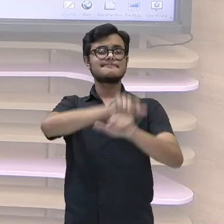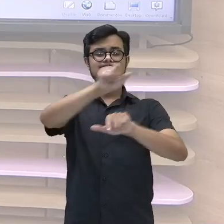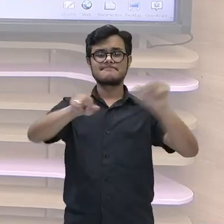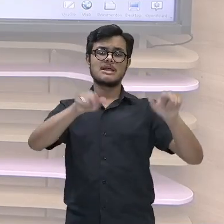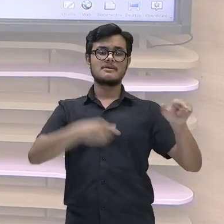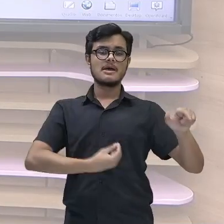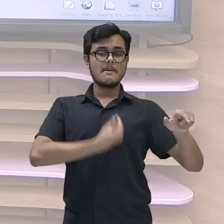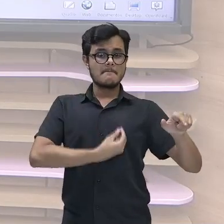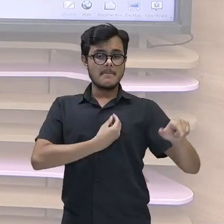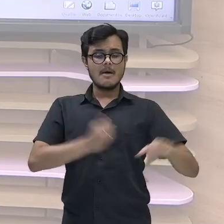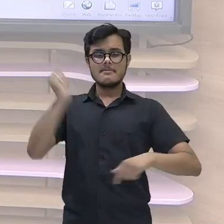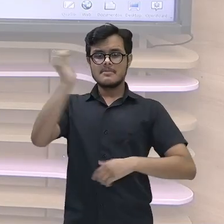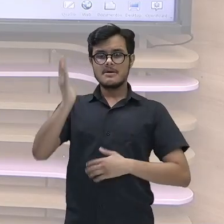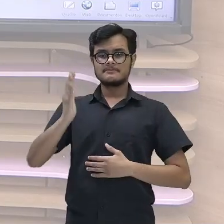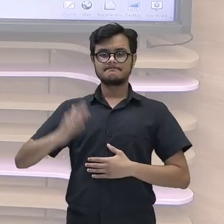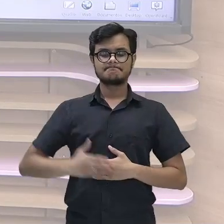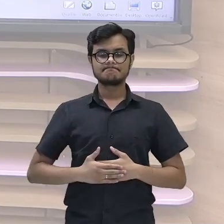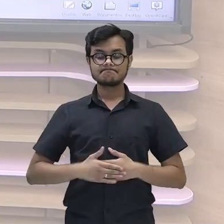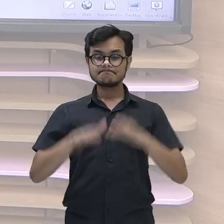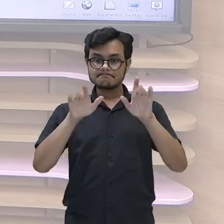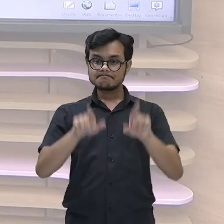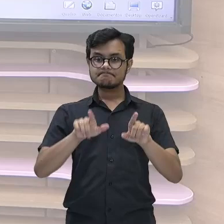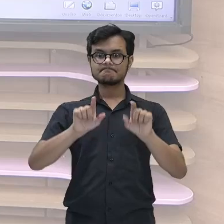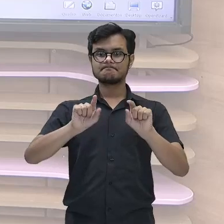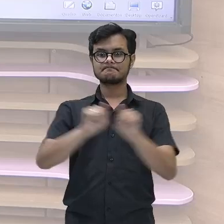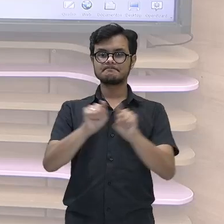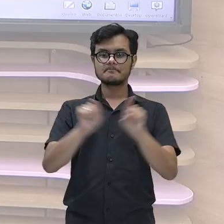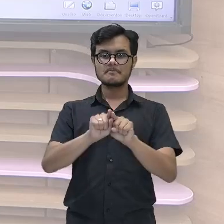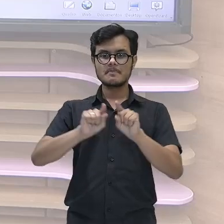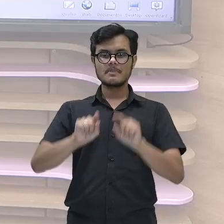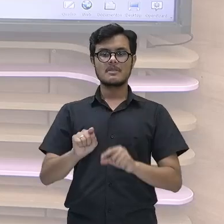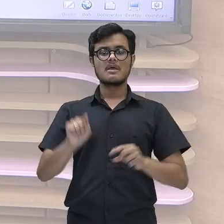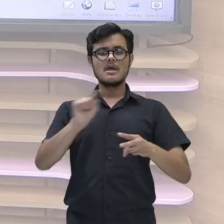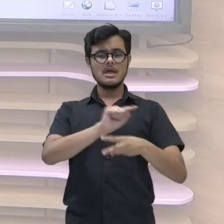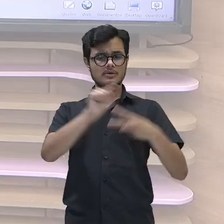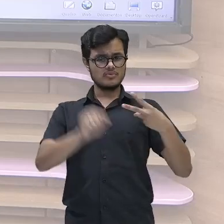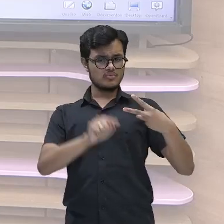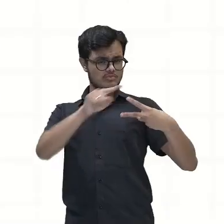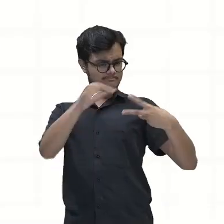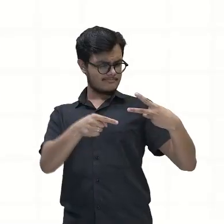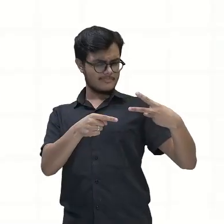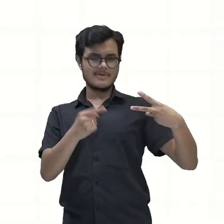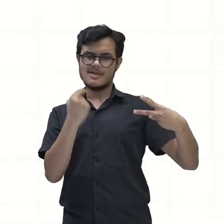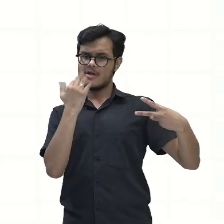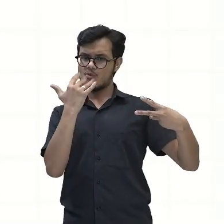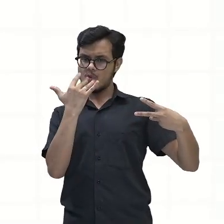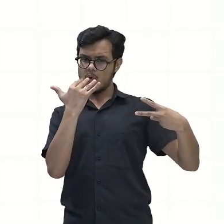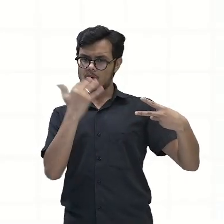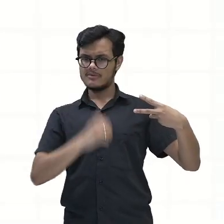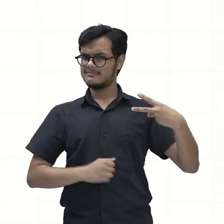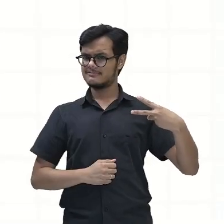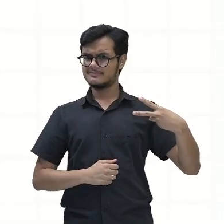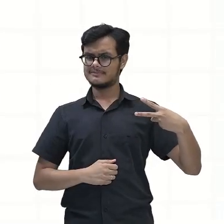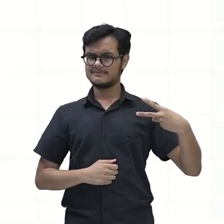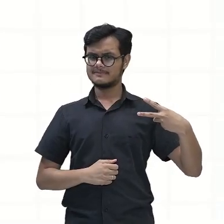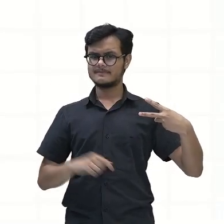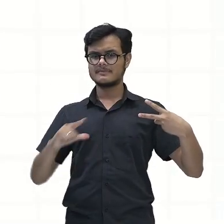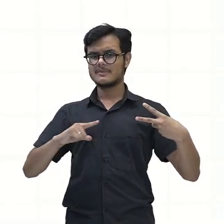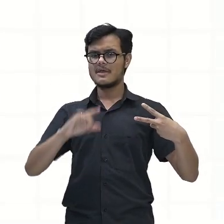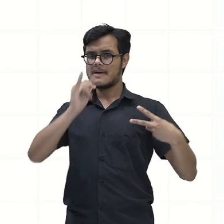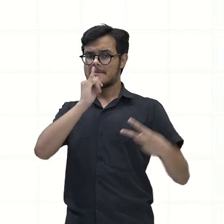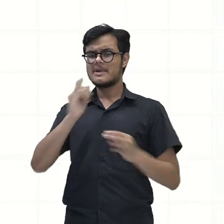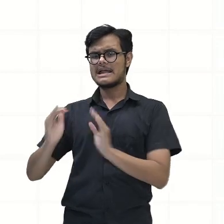tá bom? Aí a gente observa também, olha, temos 2 cores, né? Então, eu posso procurar na minha legenda, que está